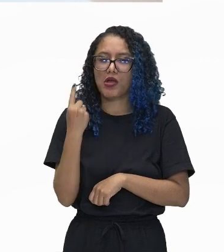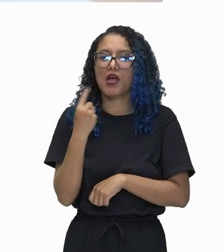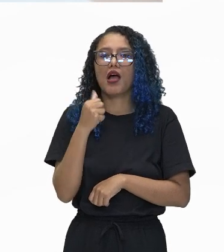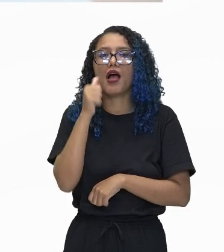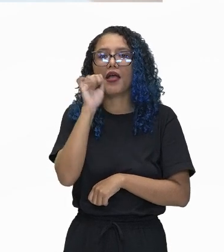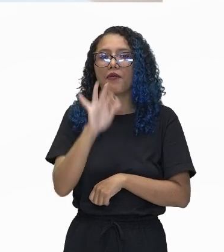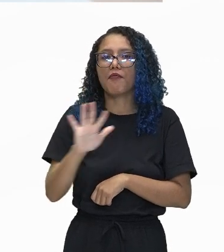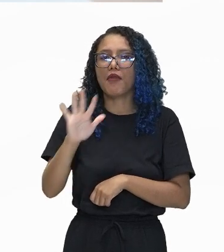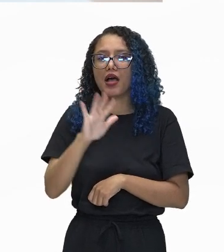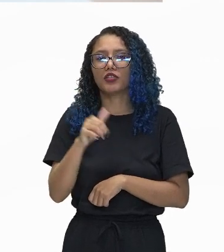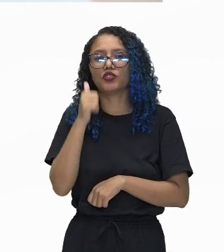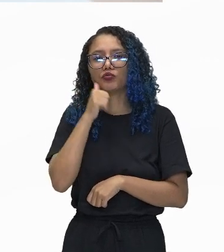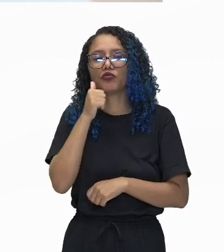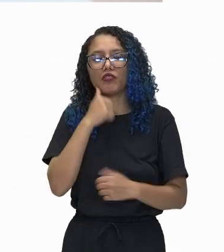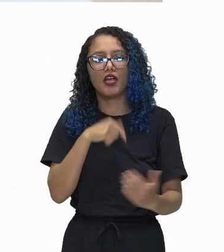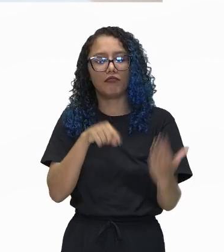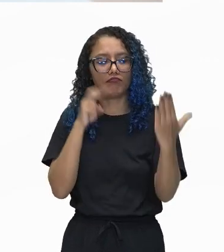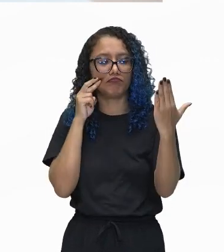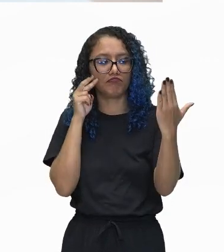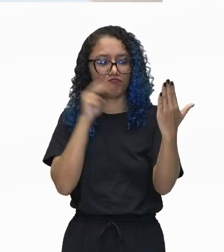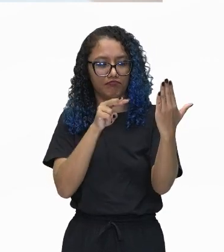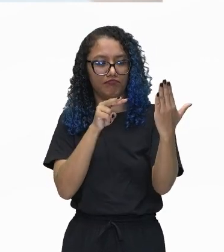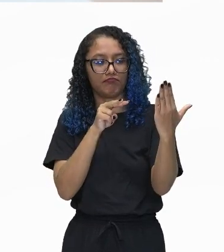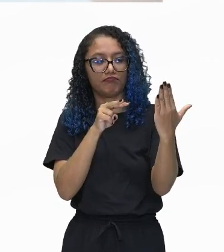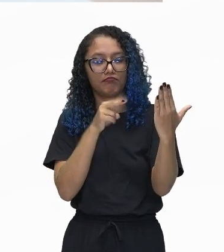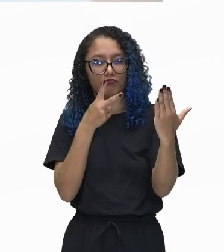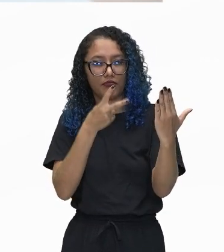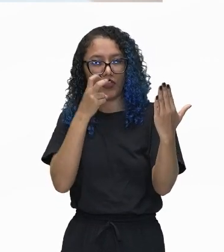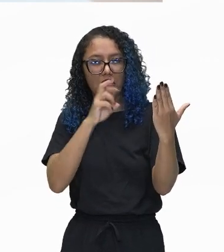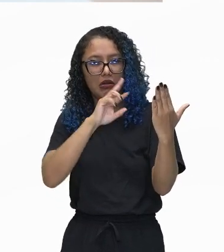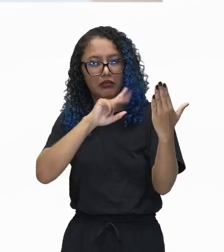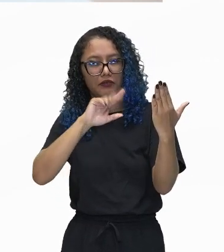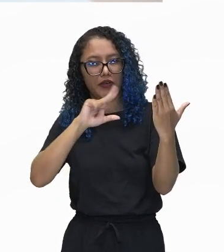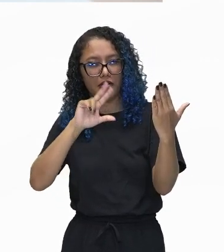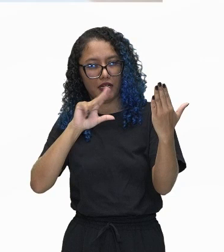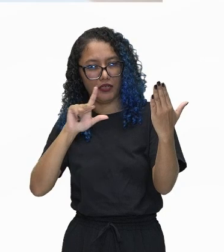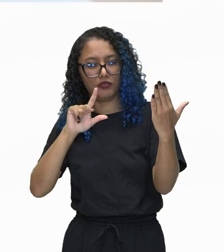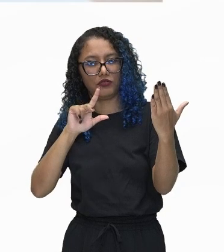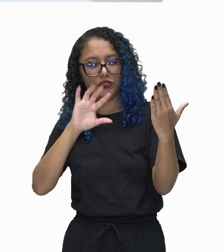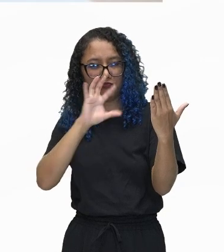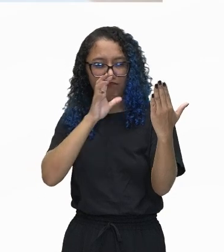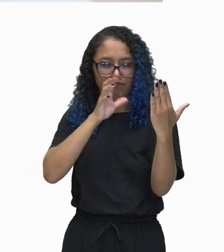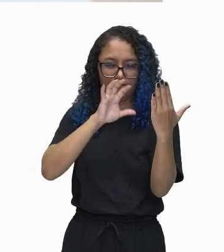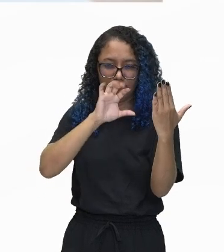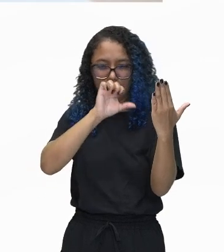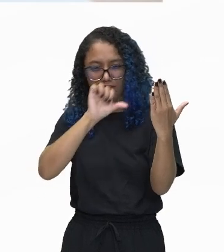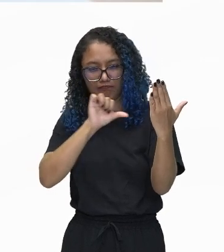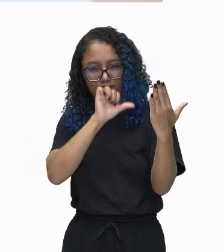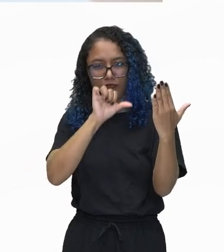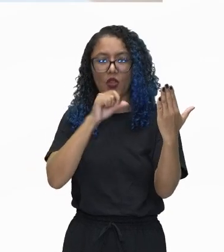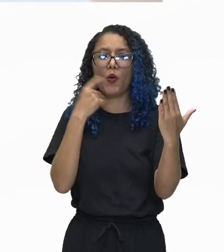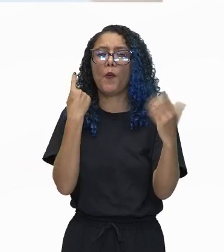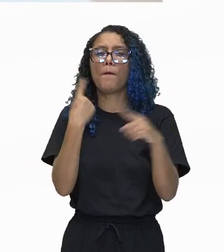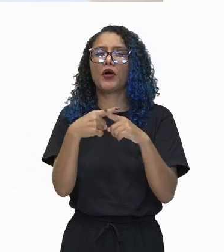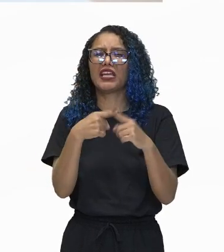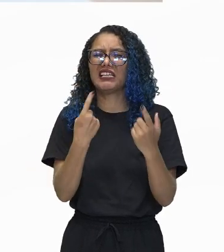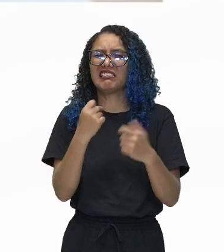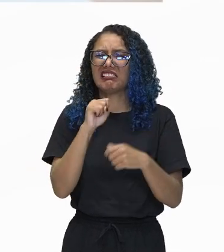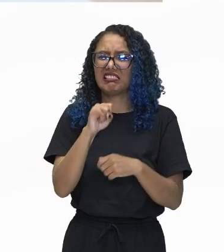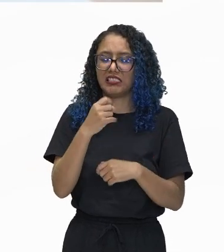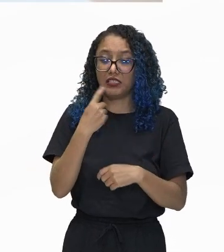aí distorcida, né, se olhando, então, no espelho, imagens quebradas, porque quando a gente não está bem,